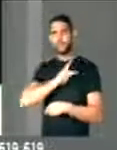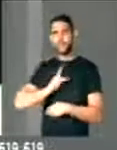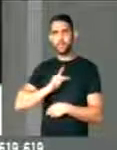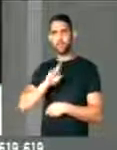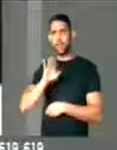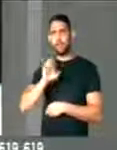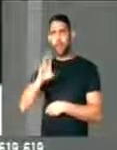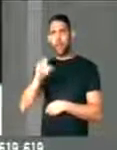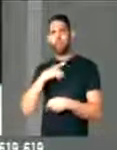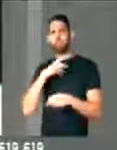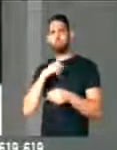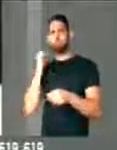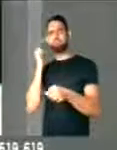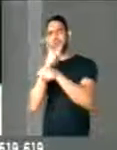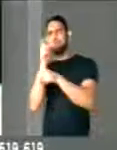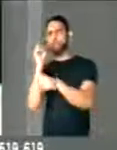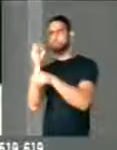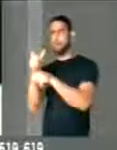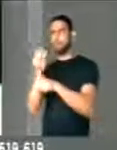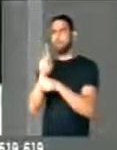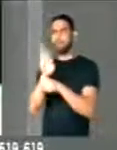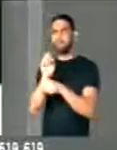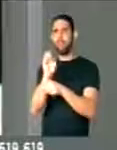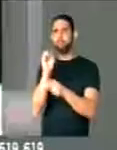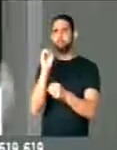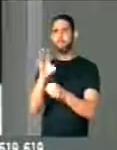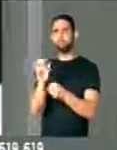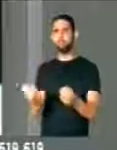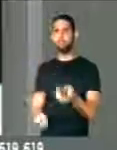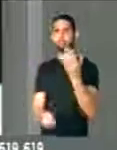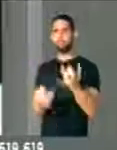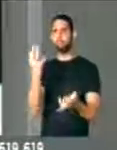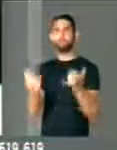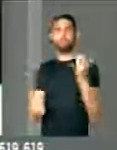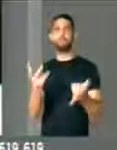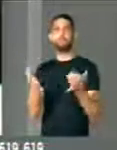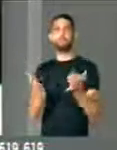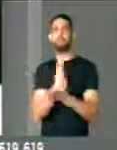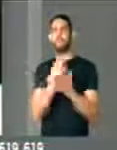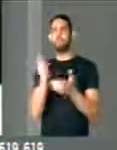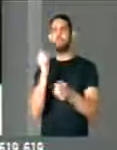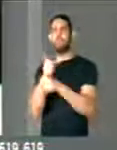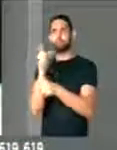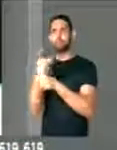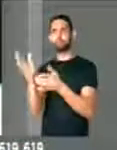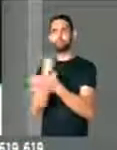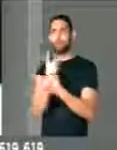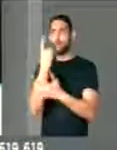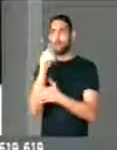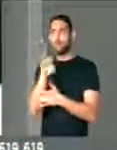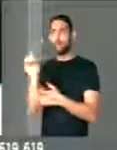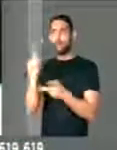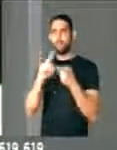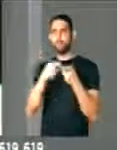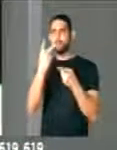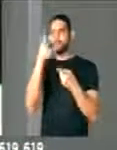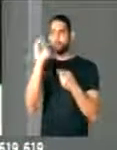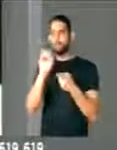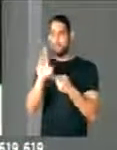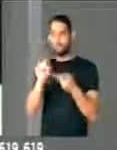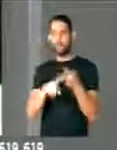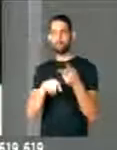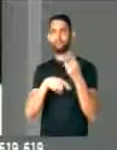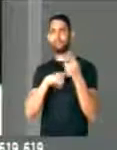as bombas foram jogadas de maneira indiscriminada. Não foi uma bomba, não foi duas